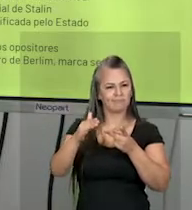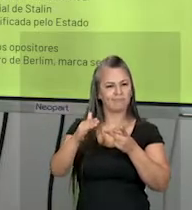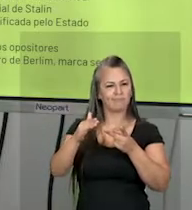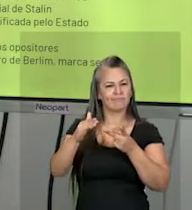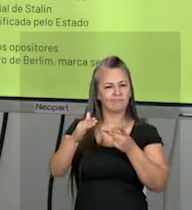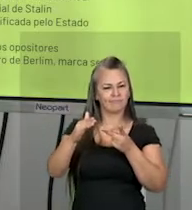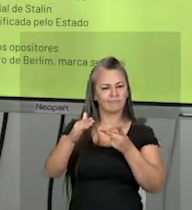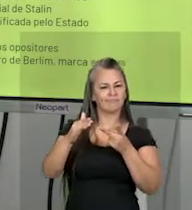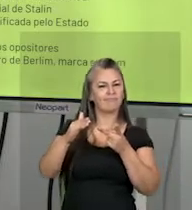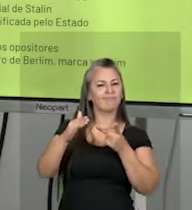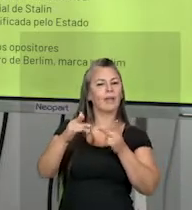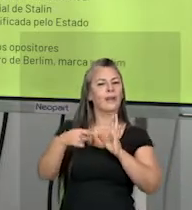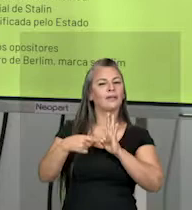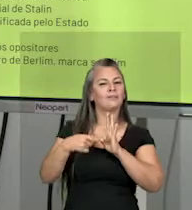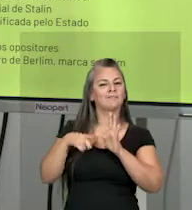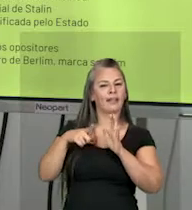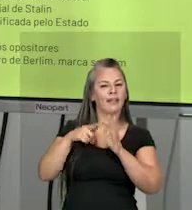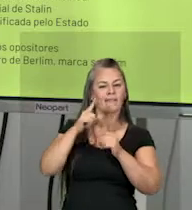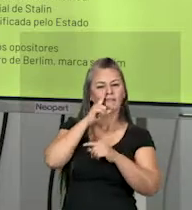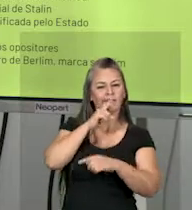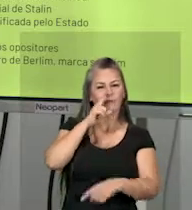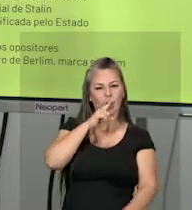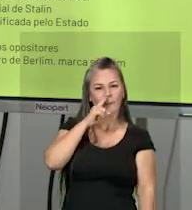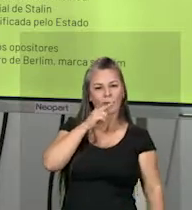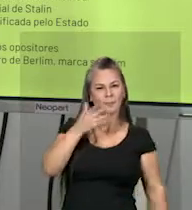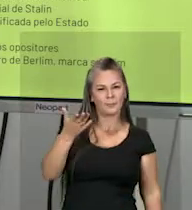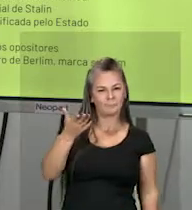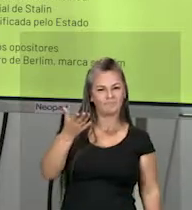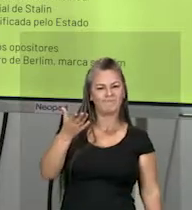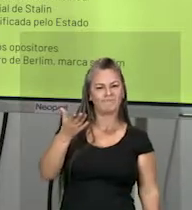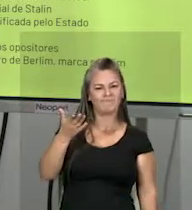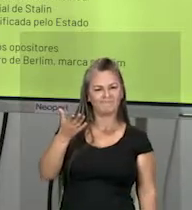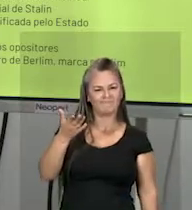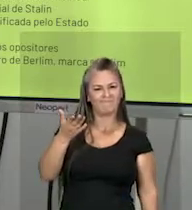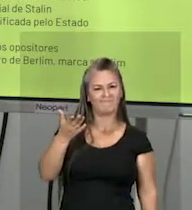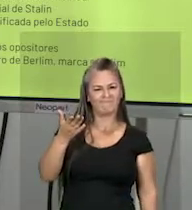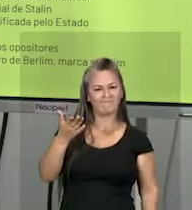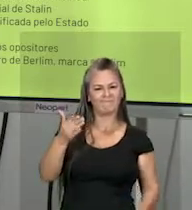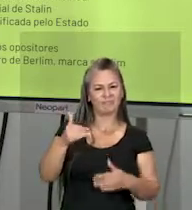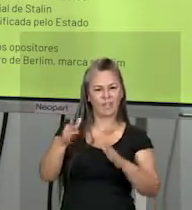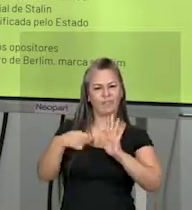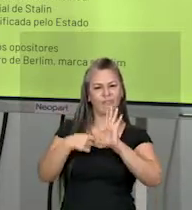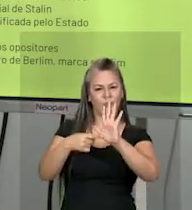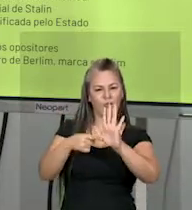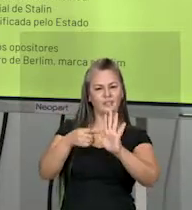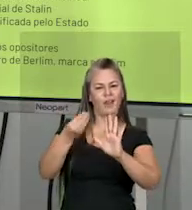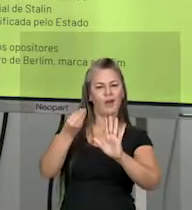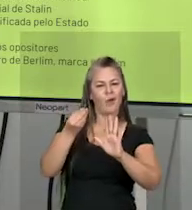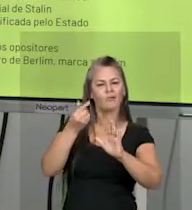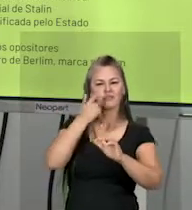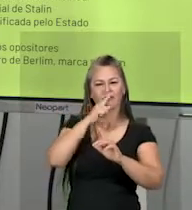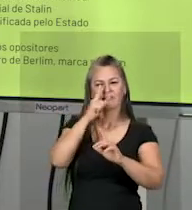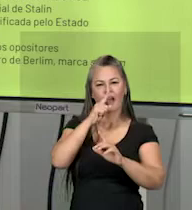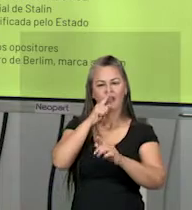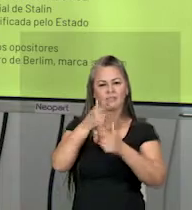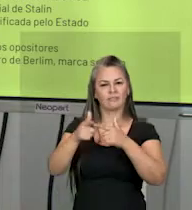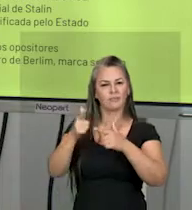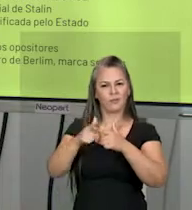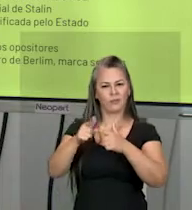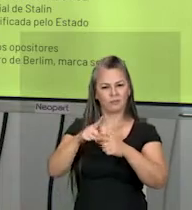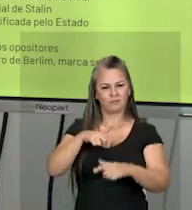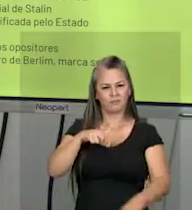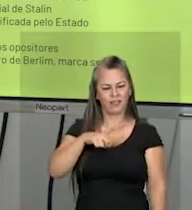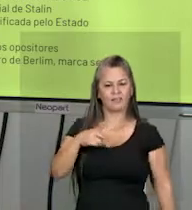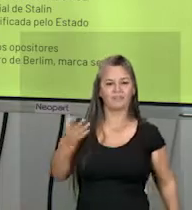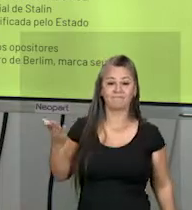1917, traz consigo problemas. E esse é o socialismo real, que foi implementado. A gente vai ver isso em breve, ok?